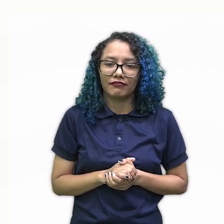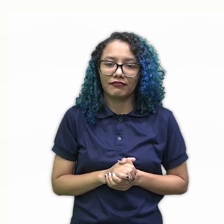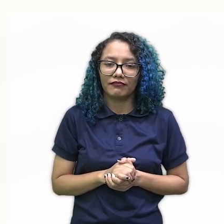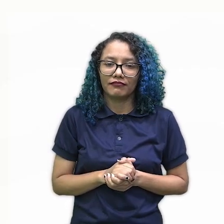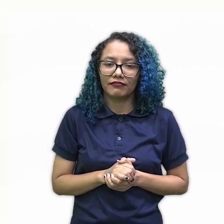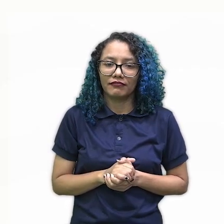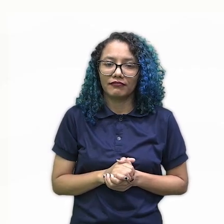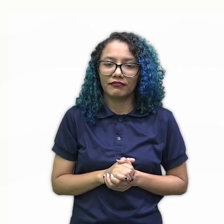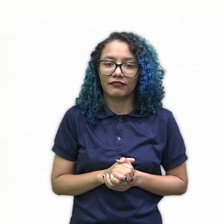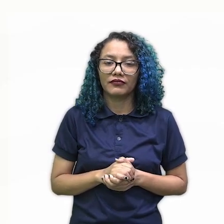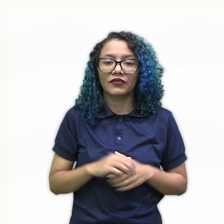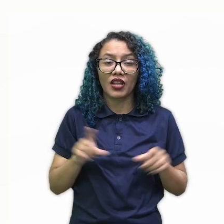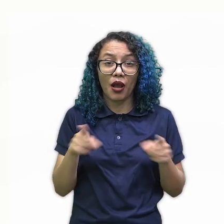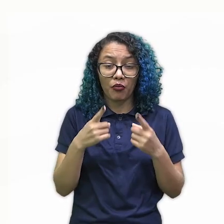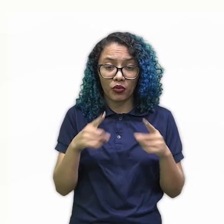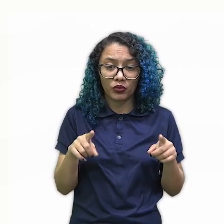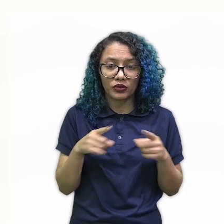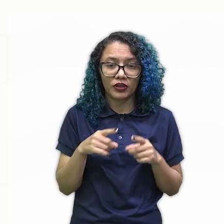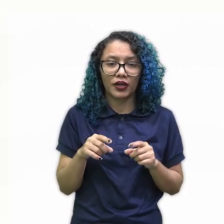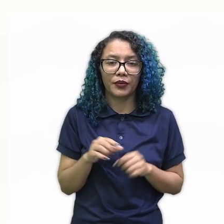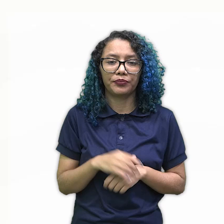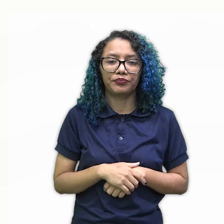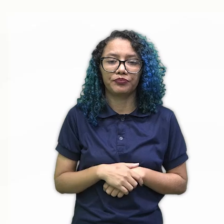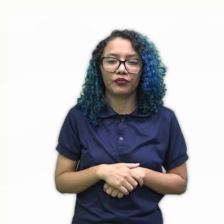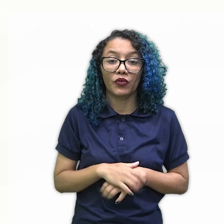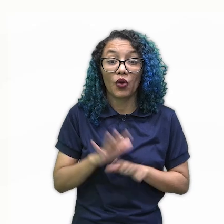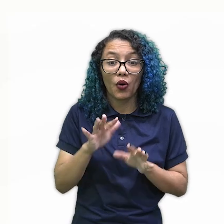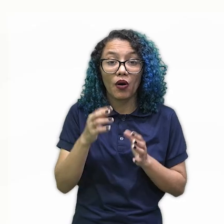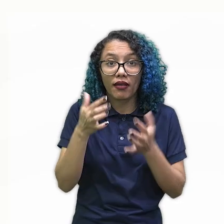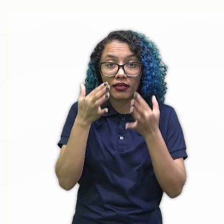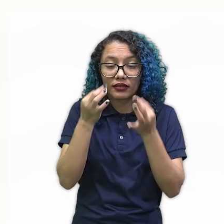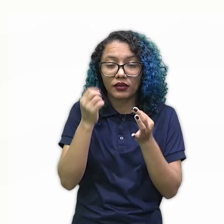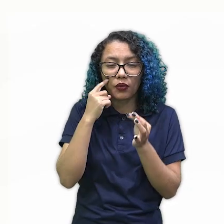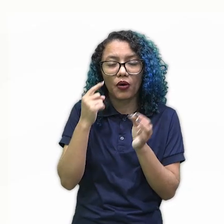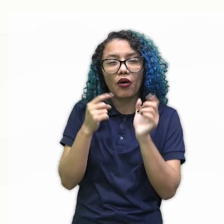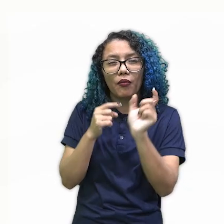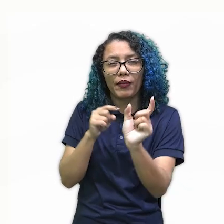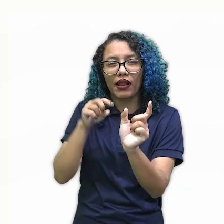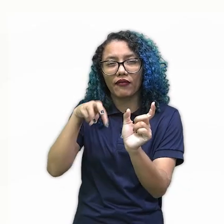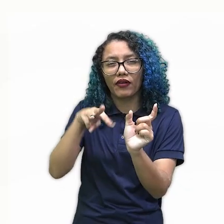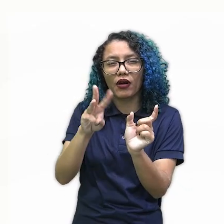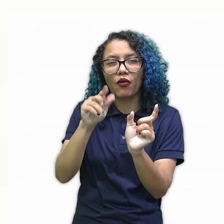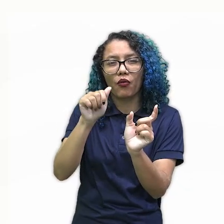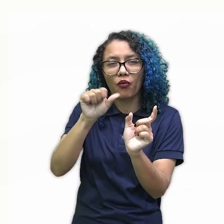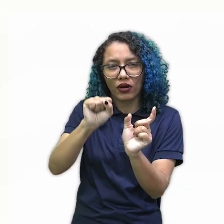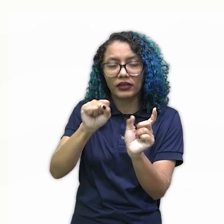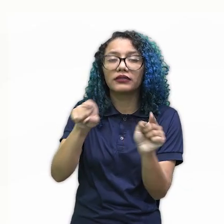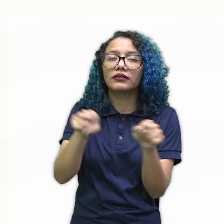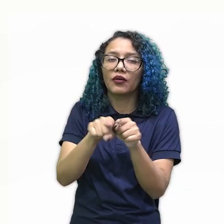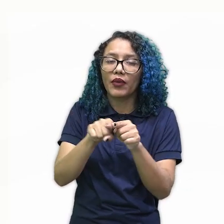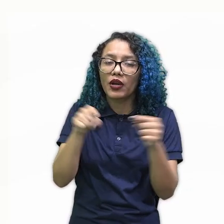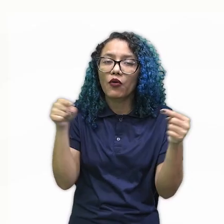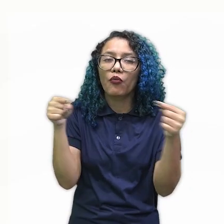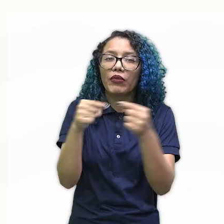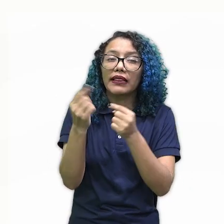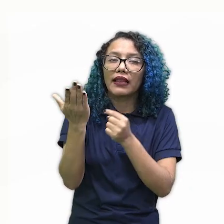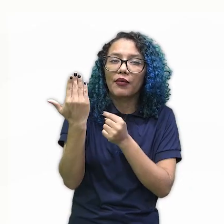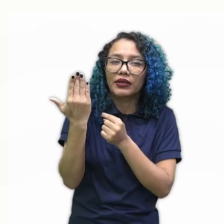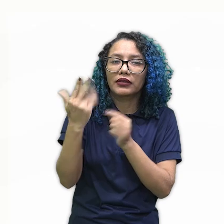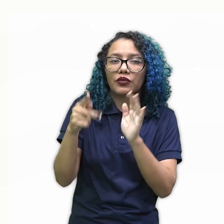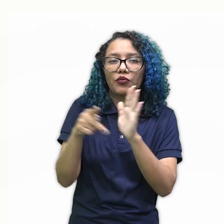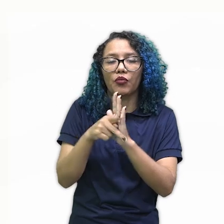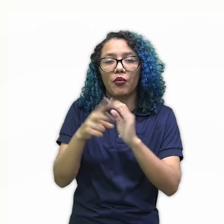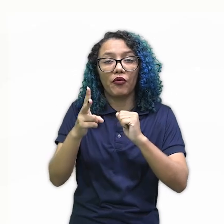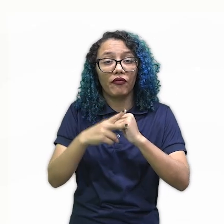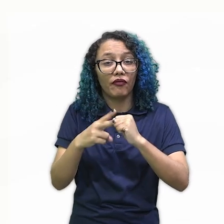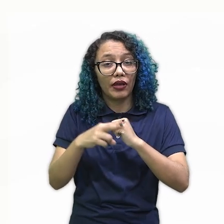destacado, mas vou colocar aqui para vocês. Was também é o passado do verbo to be. E daqui a pouco nós vamos saber a